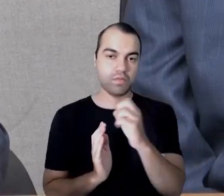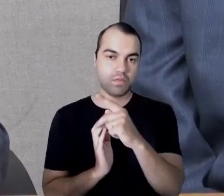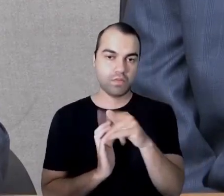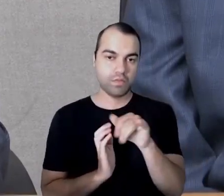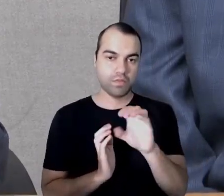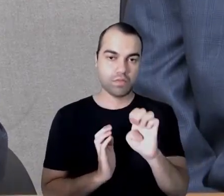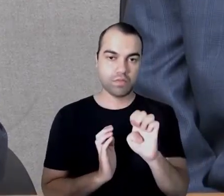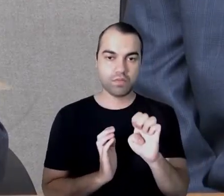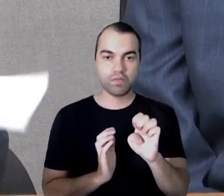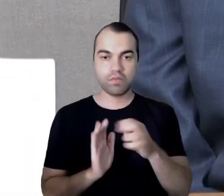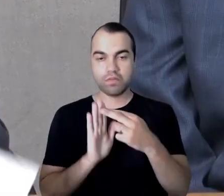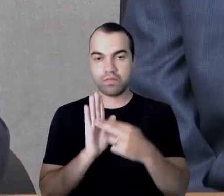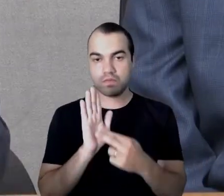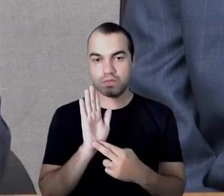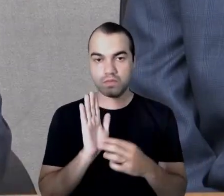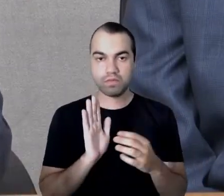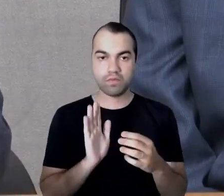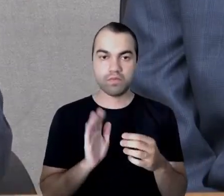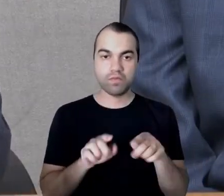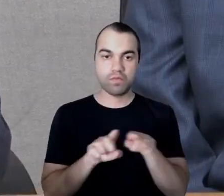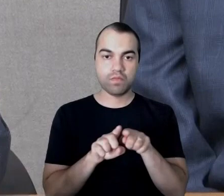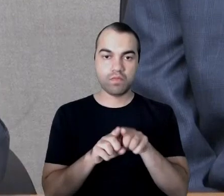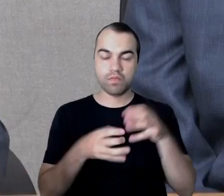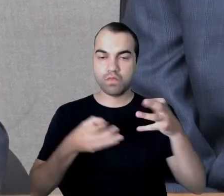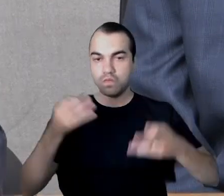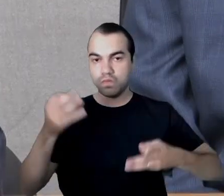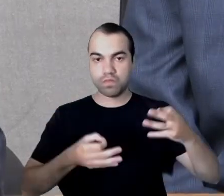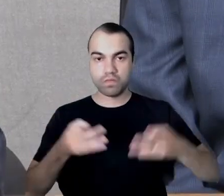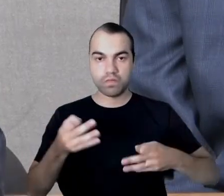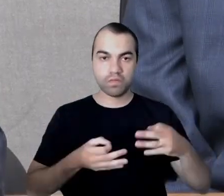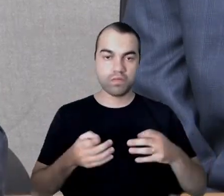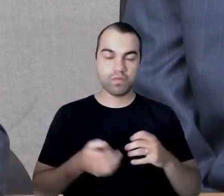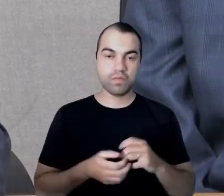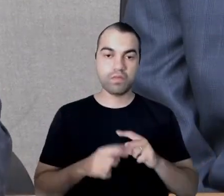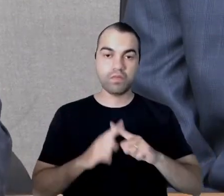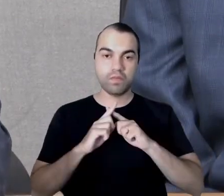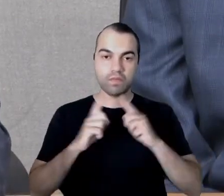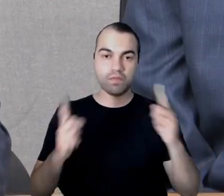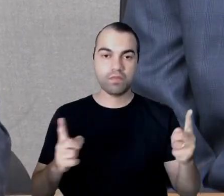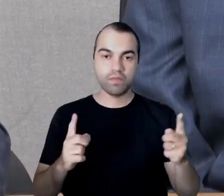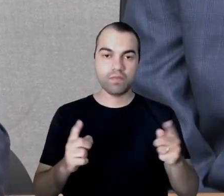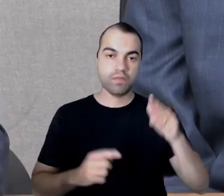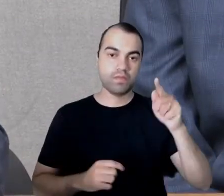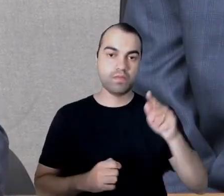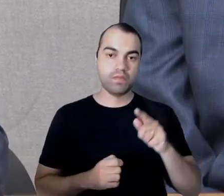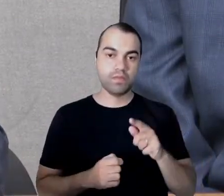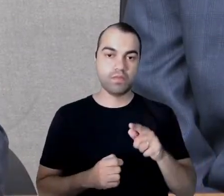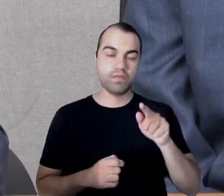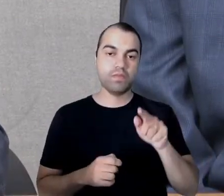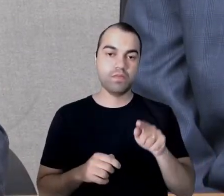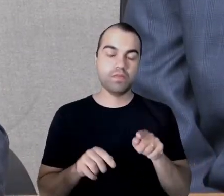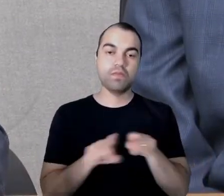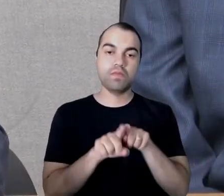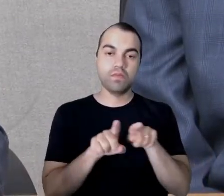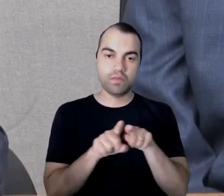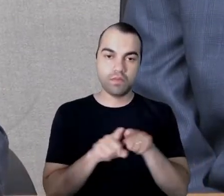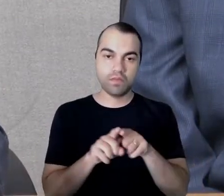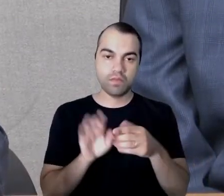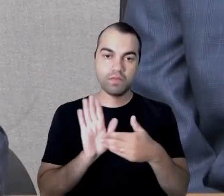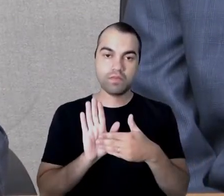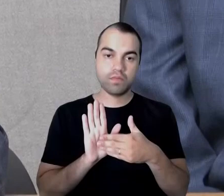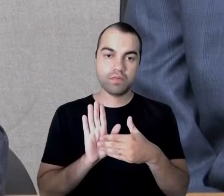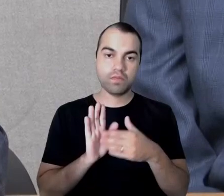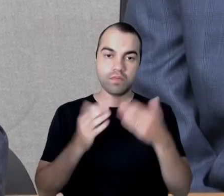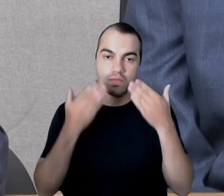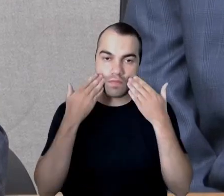regimental de juridicidade mas que foram mais não e que foram apresentadas quatro emendas